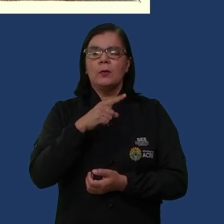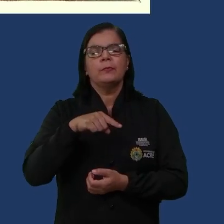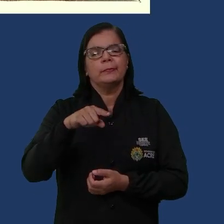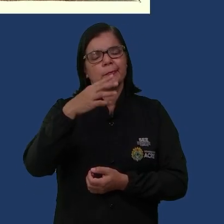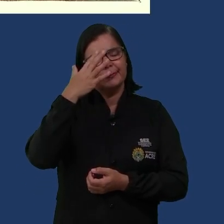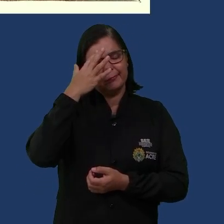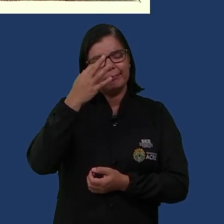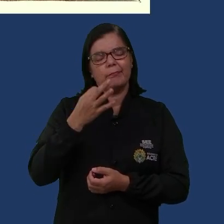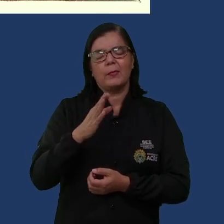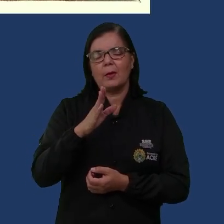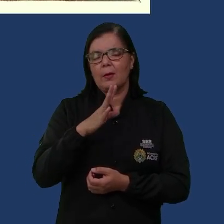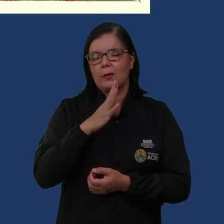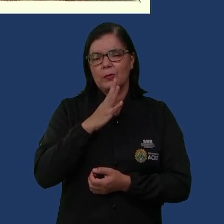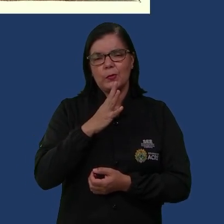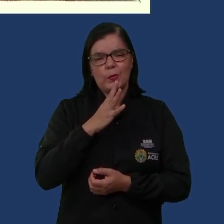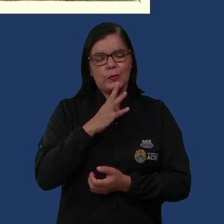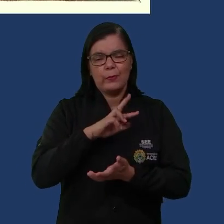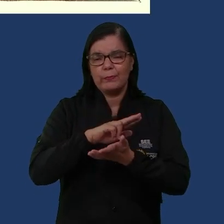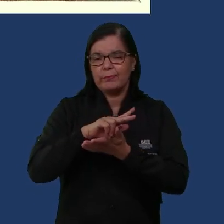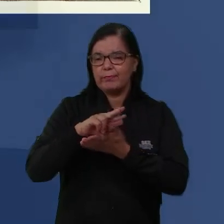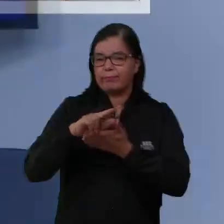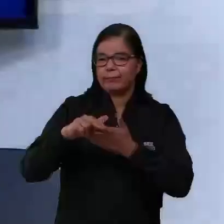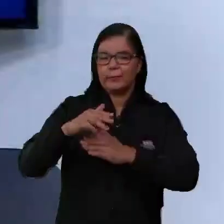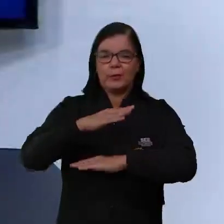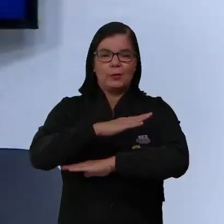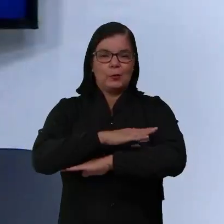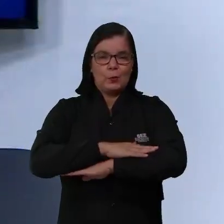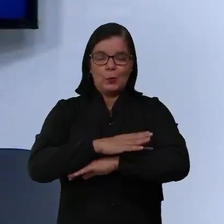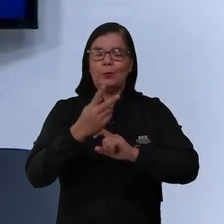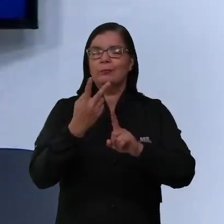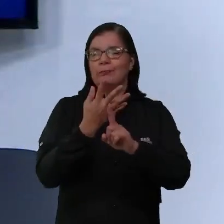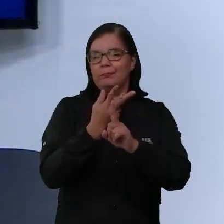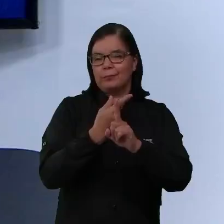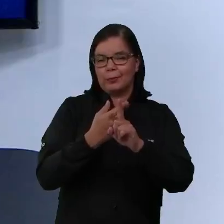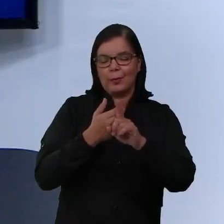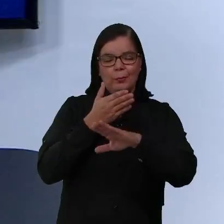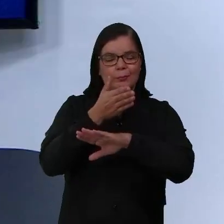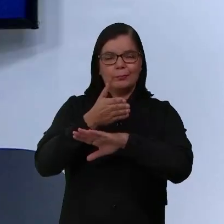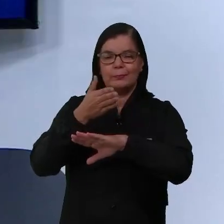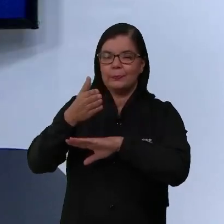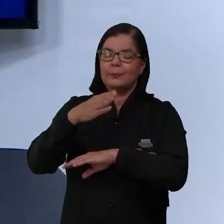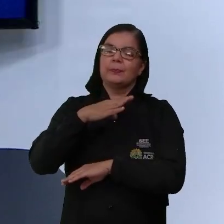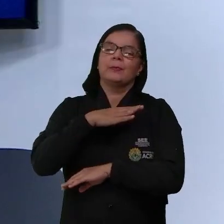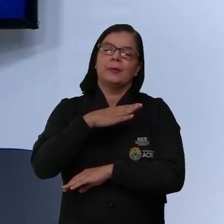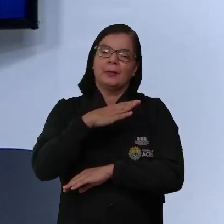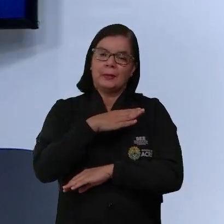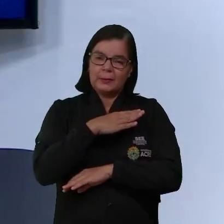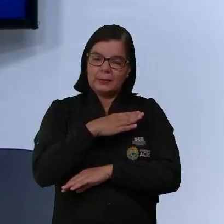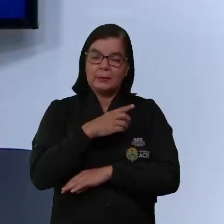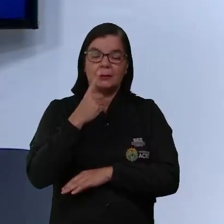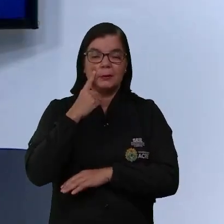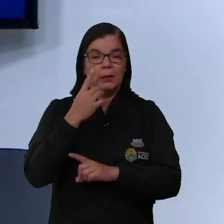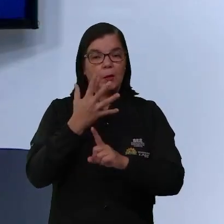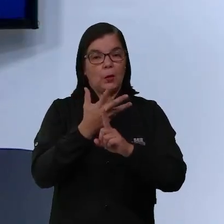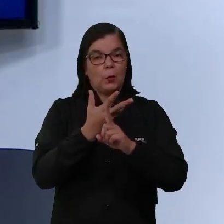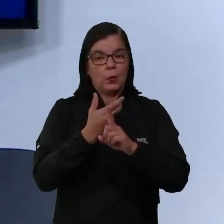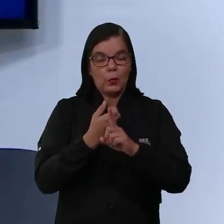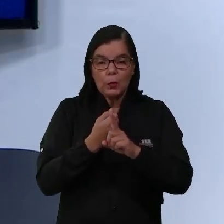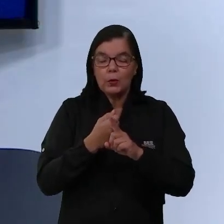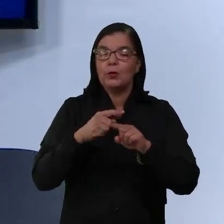com certeza já conhece, tem muitas versões da Mona Lisa circulando pela cidade, inclusive em obras